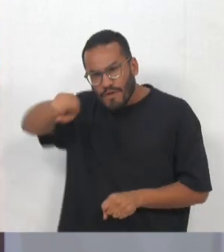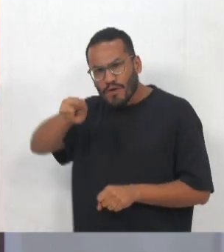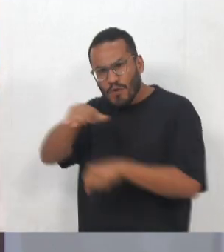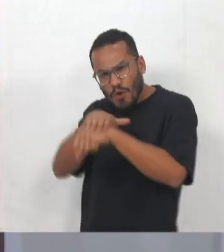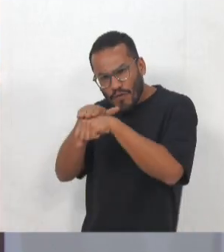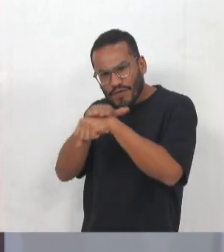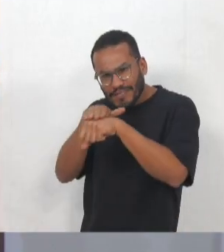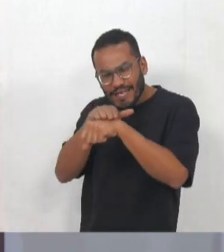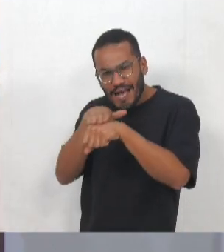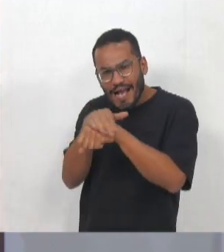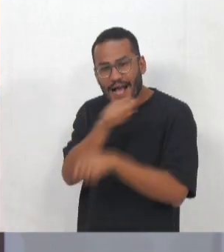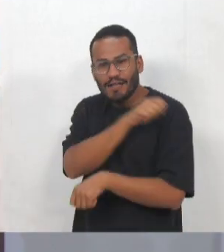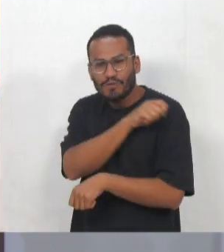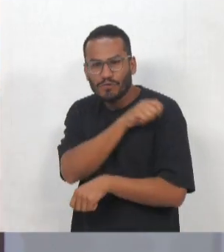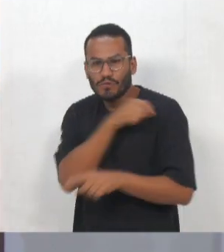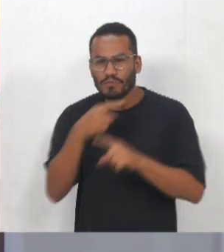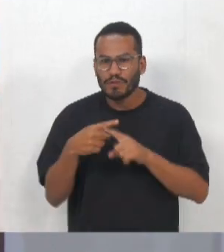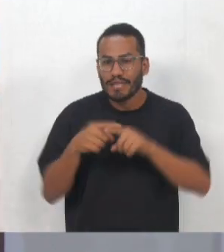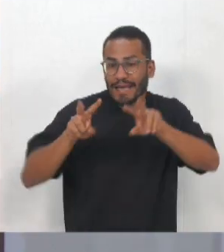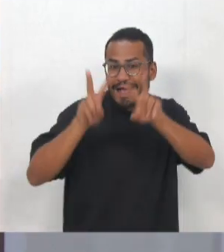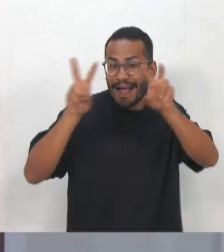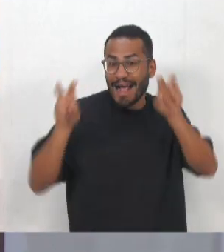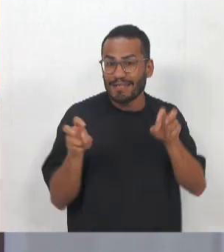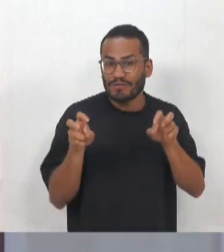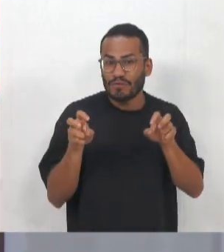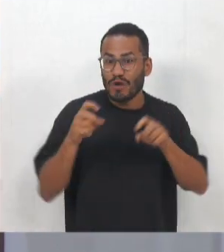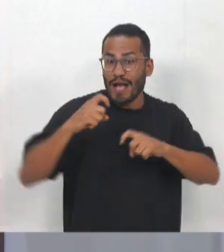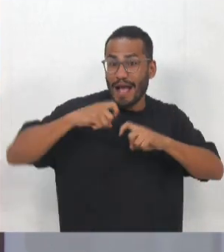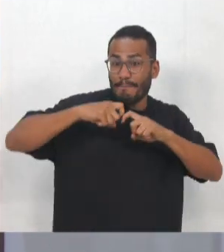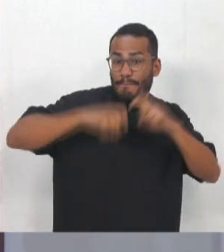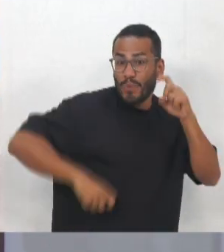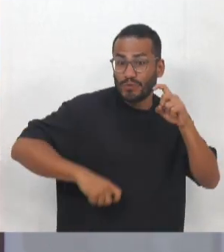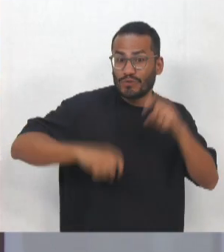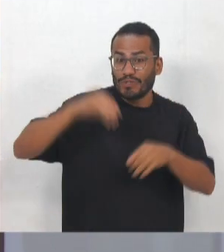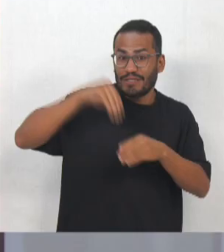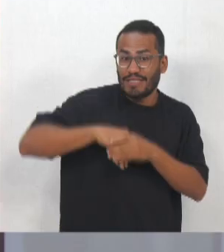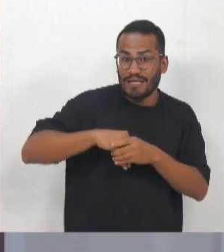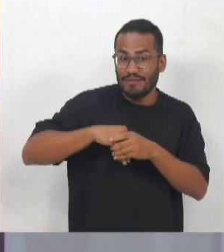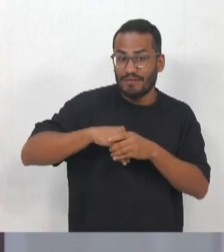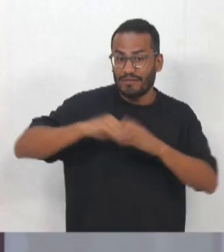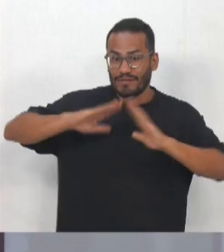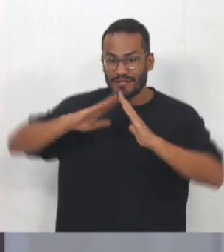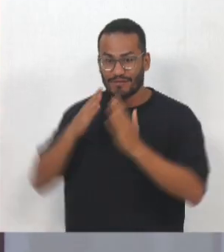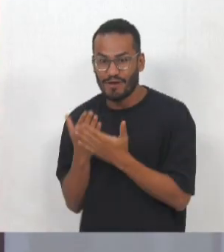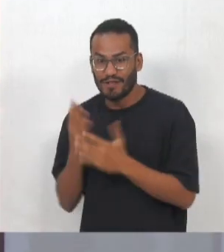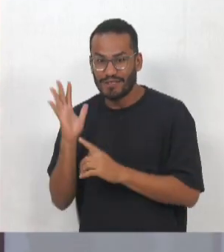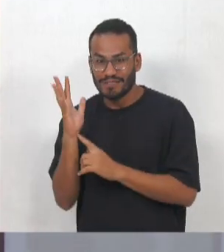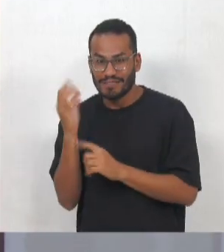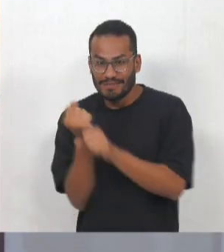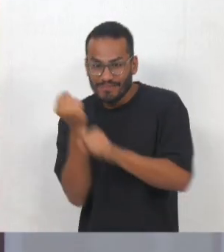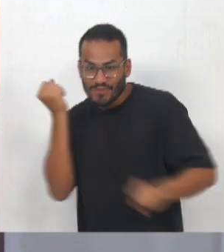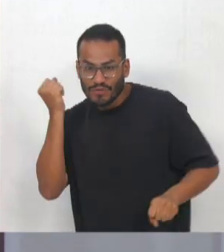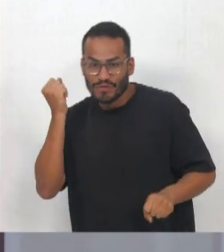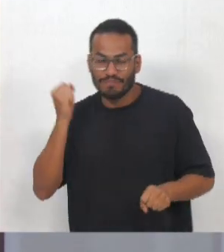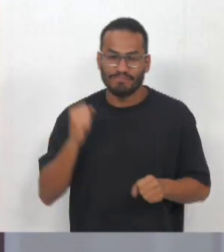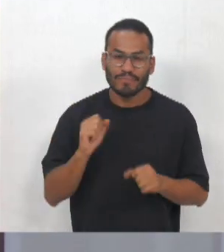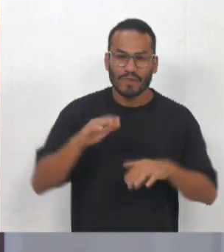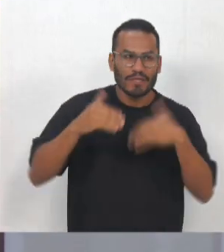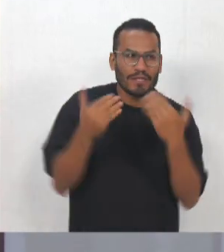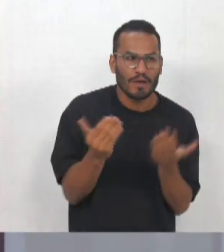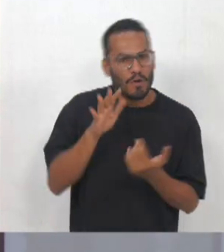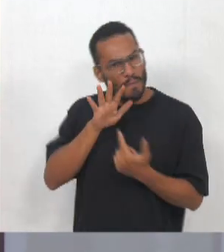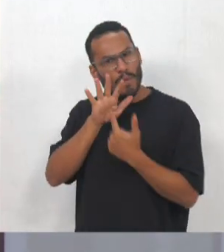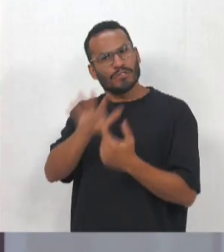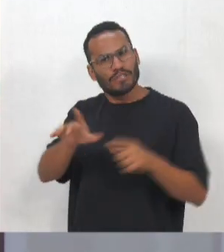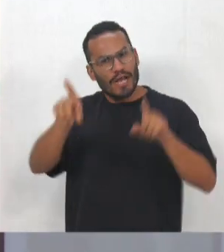os alunos, porque teve um caso de abuso dentro da própria escola de artes marciais. Então, de